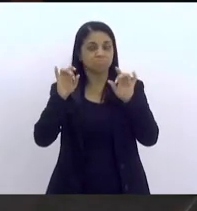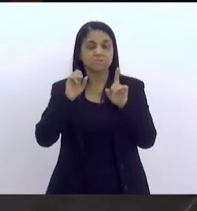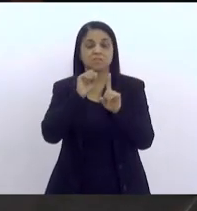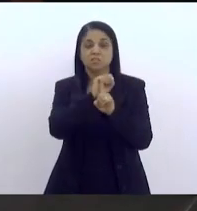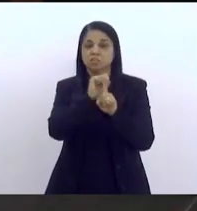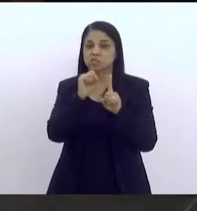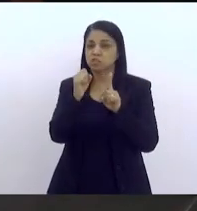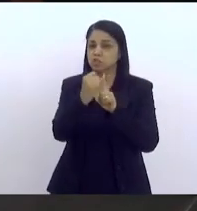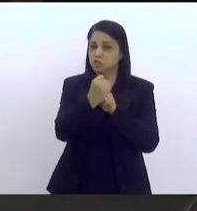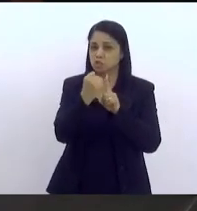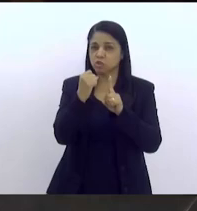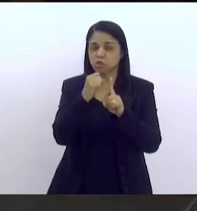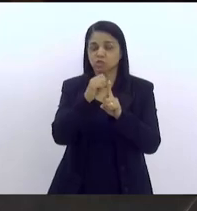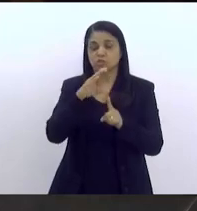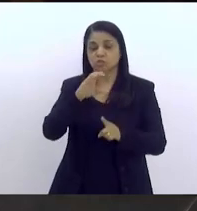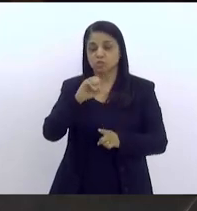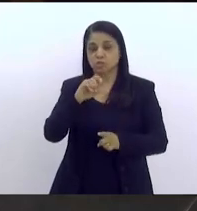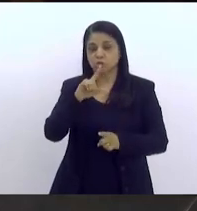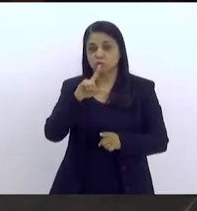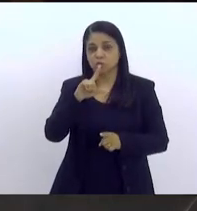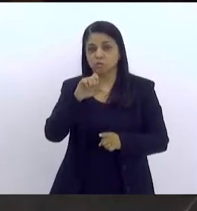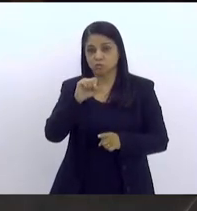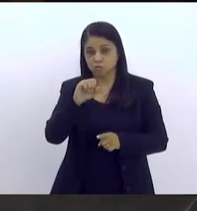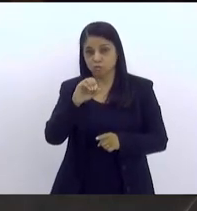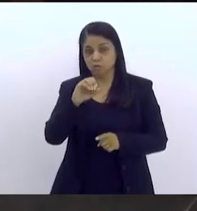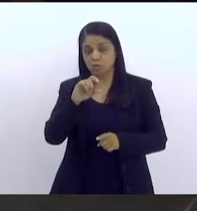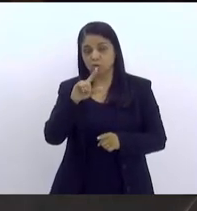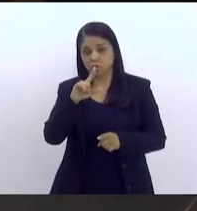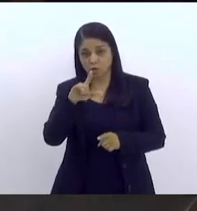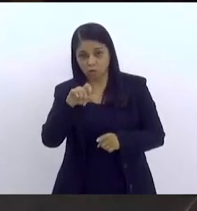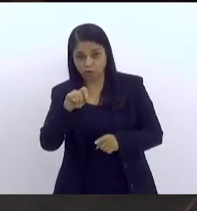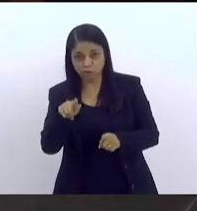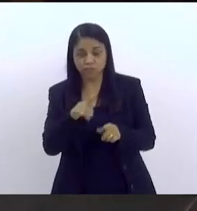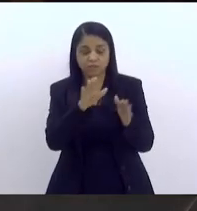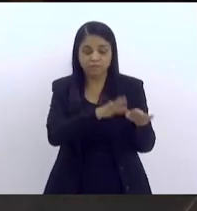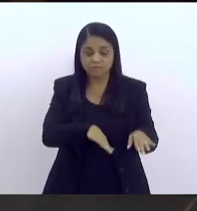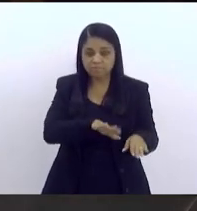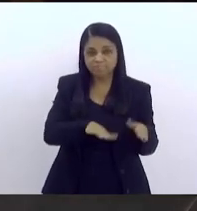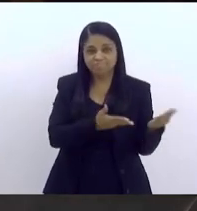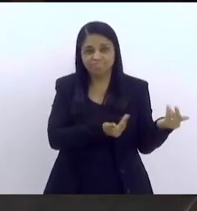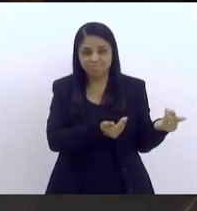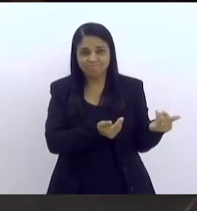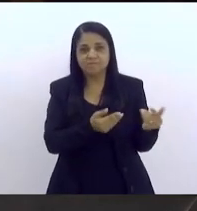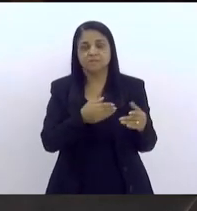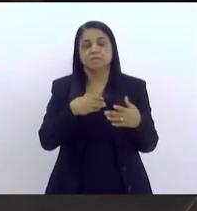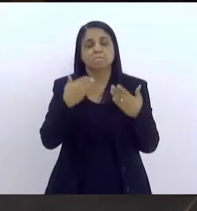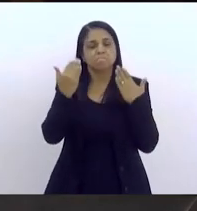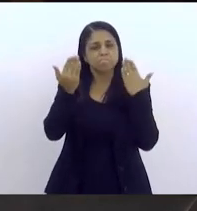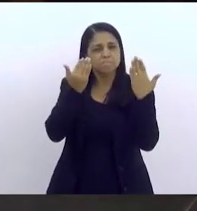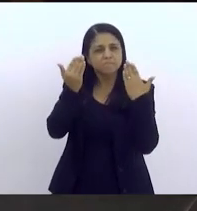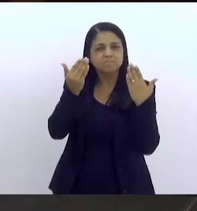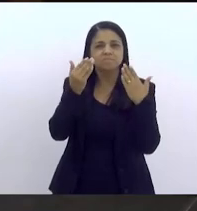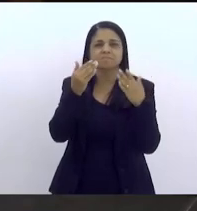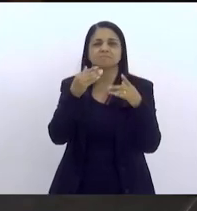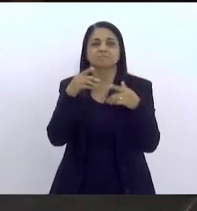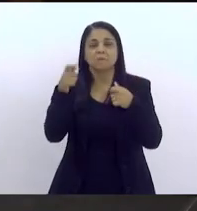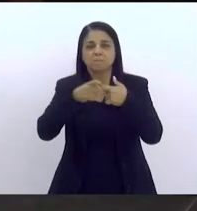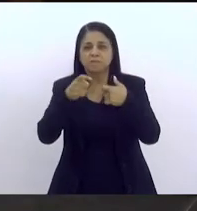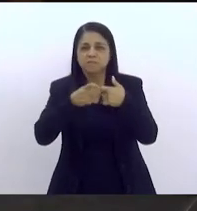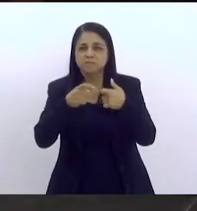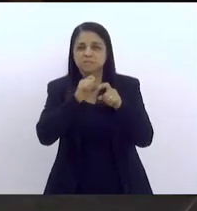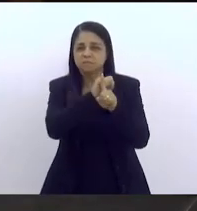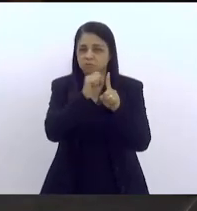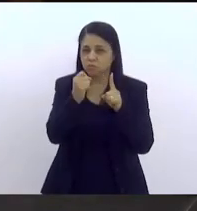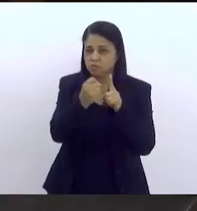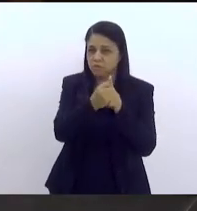sociologia e da antropologia da infância da psicanálise da psicologia da Medicina social das perspectivas